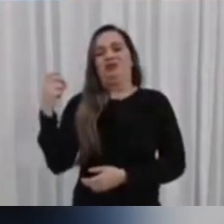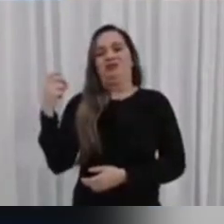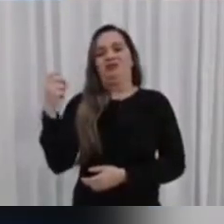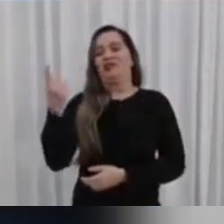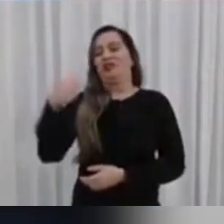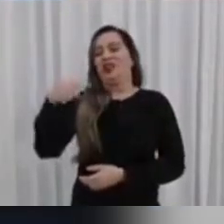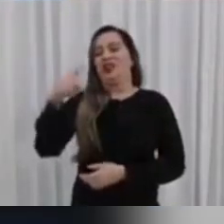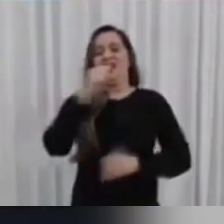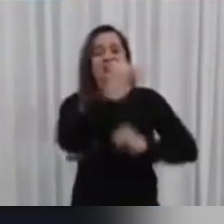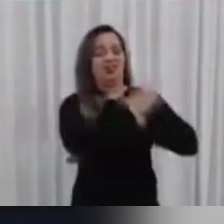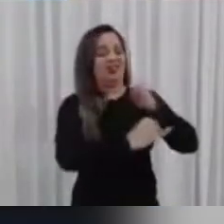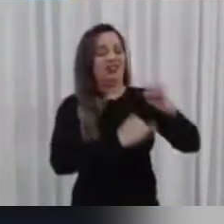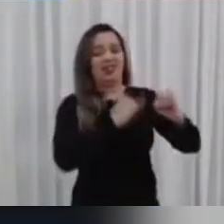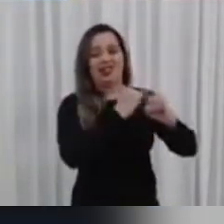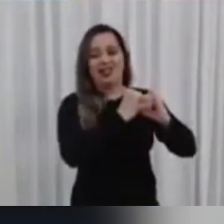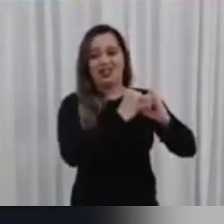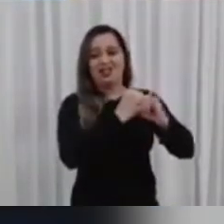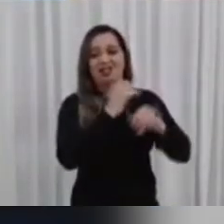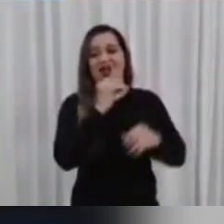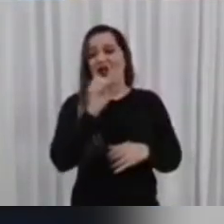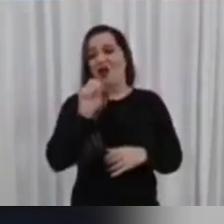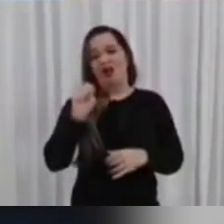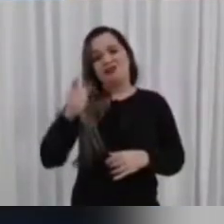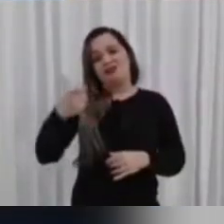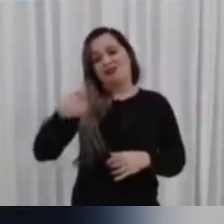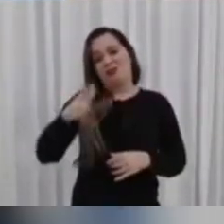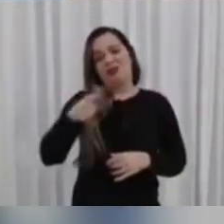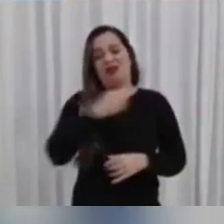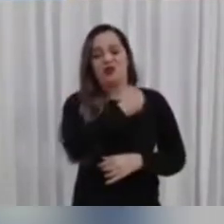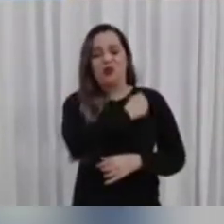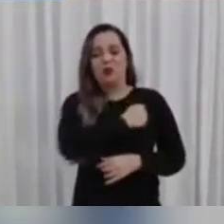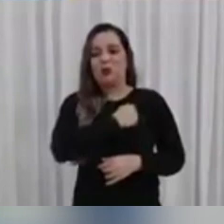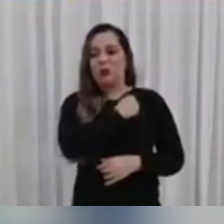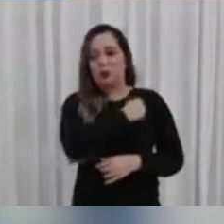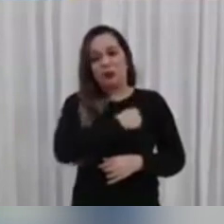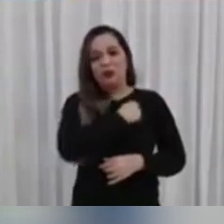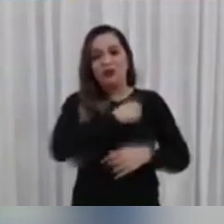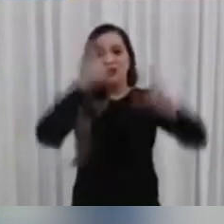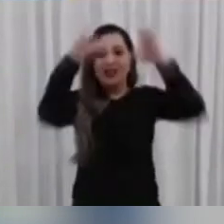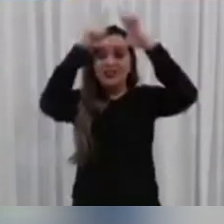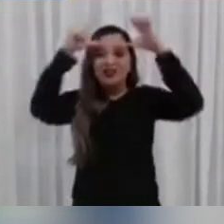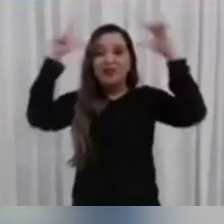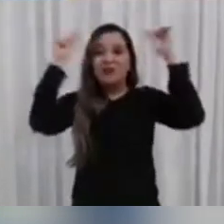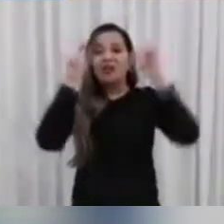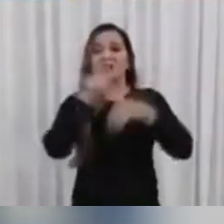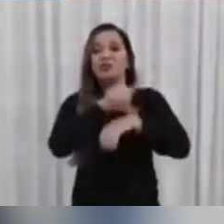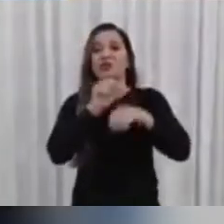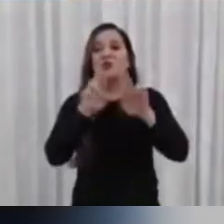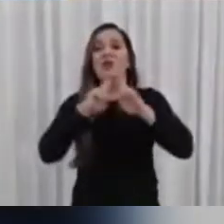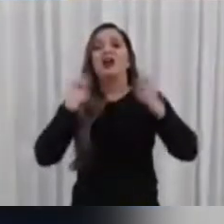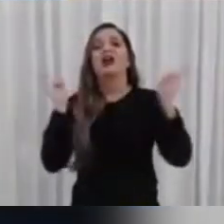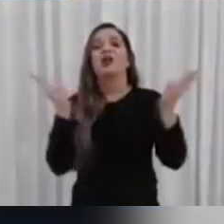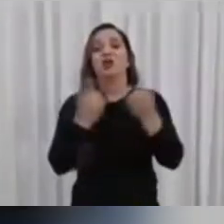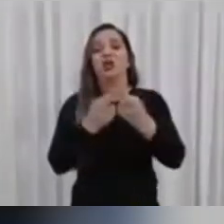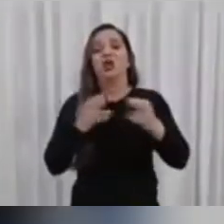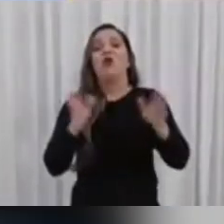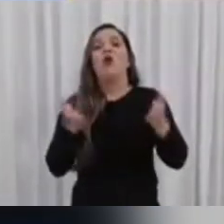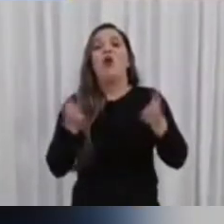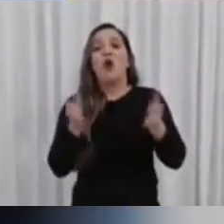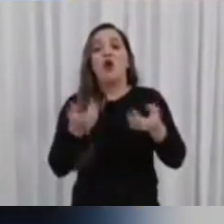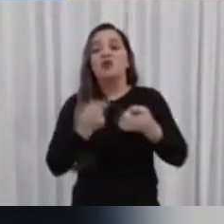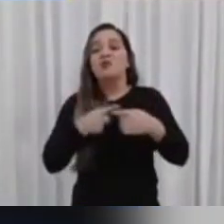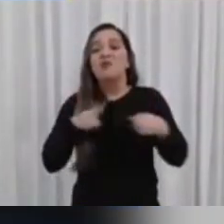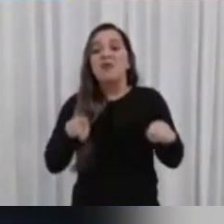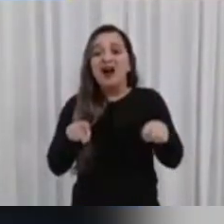números. Só coloca o que eles querem lá. Enfermeira Abra pediu uma reunião, que era para ser hoje, ela foi transferida para sexta-feira. Vou